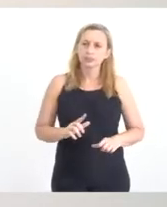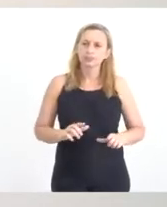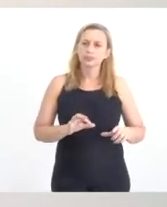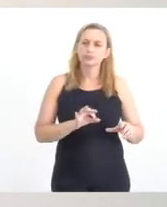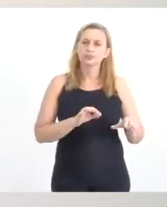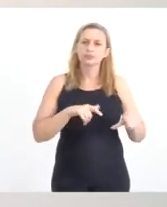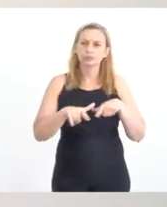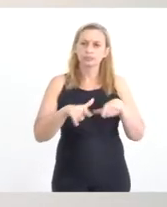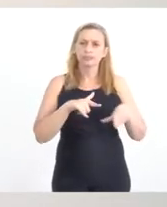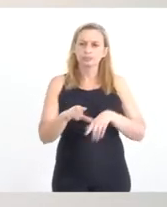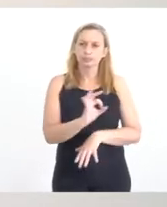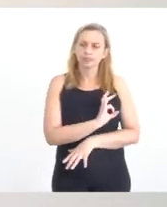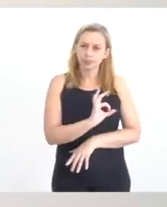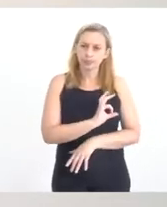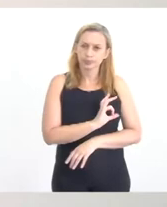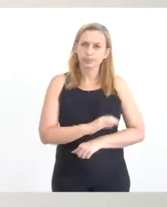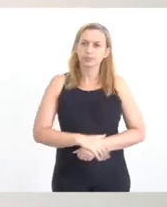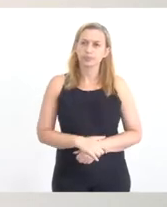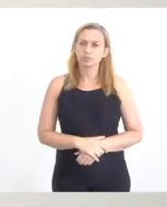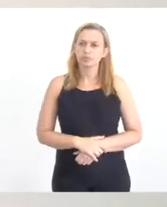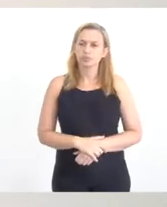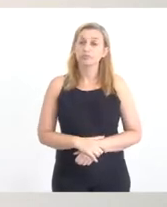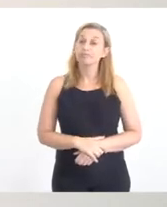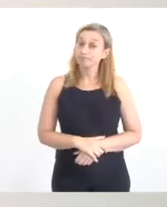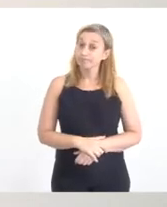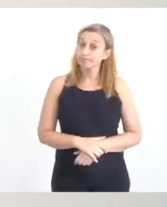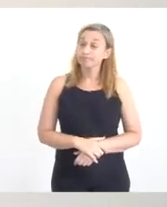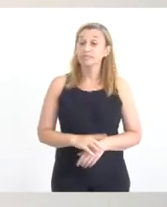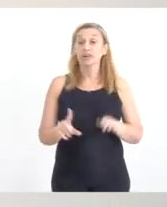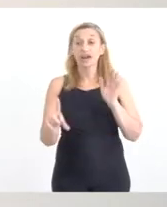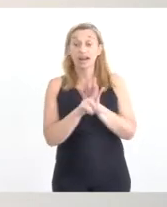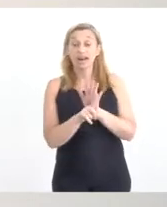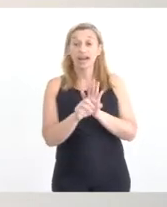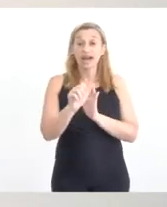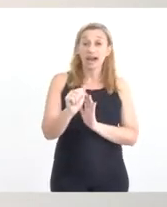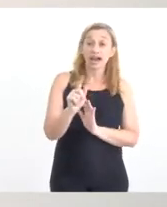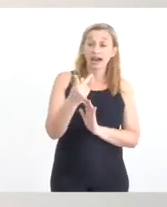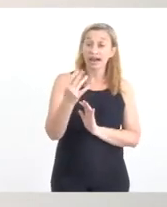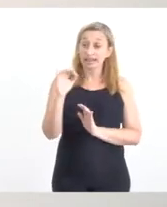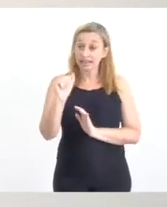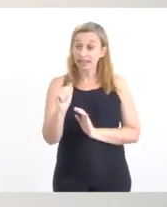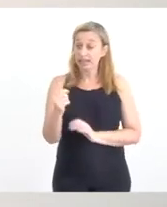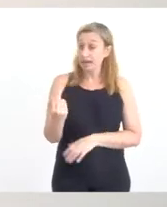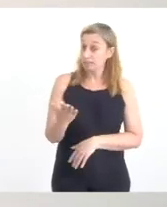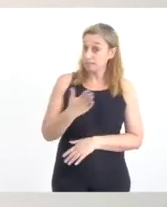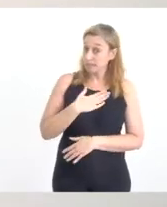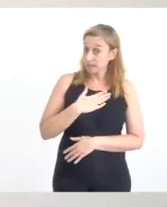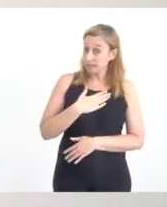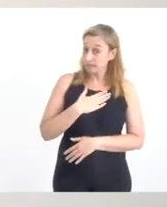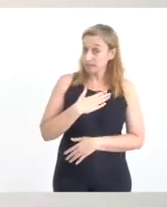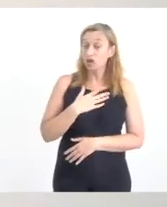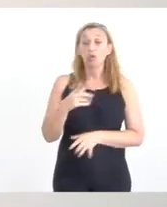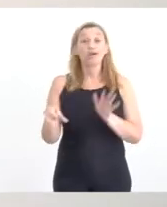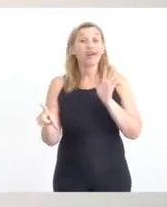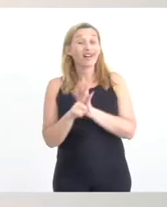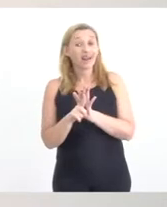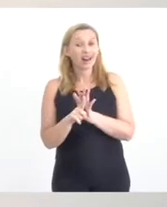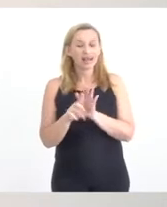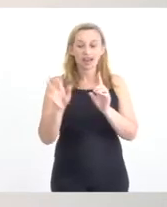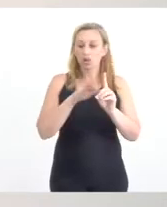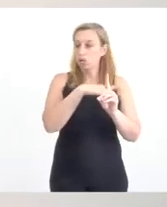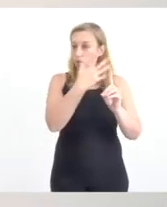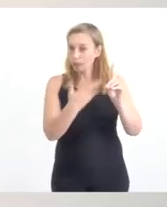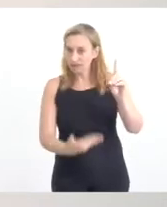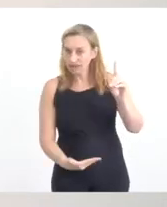ações policiais e que mesmo a lei a gata que é de minha autoria uma lei que